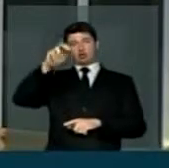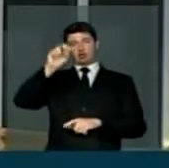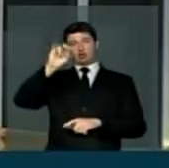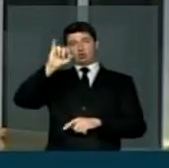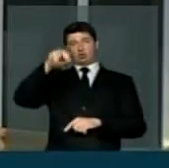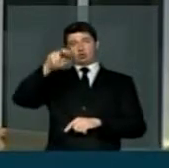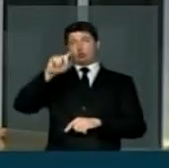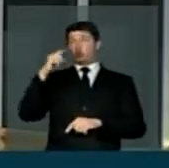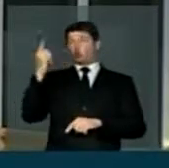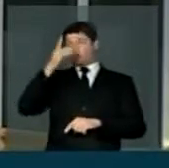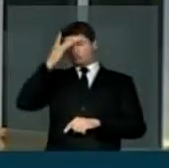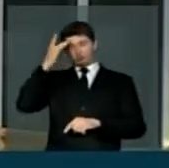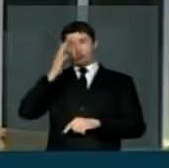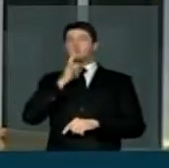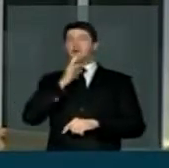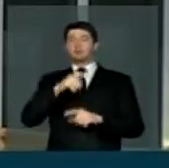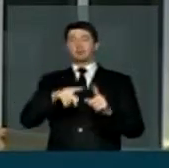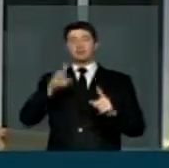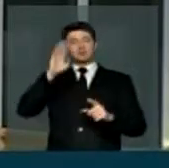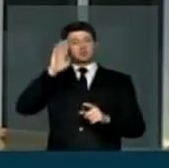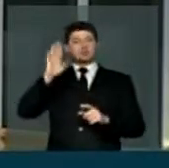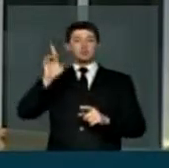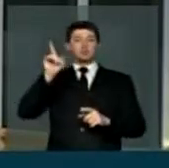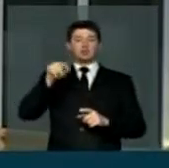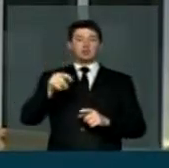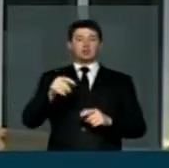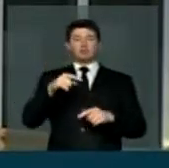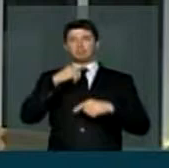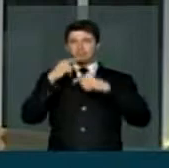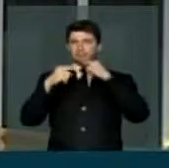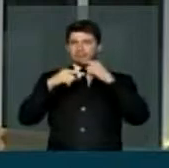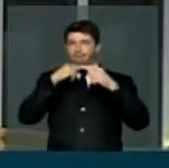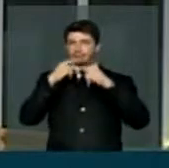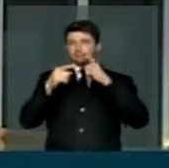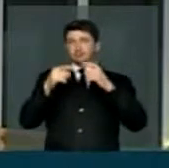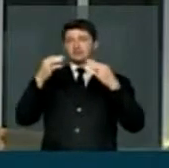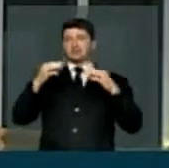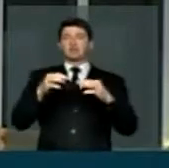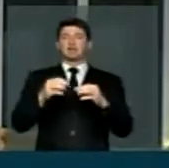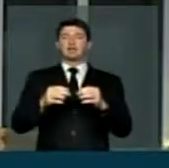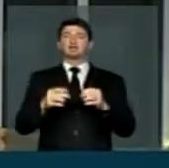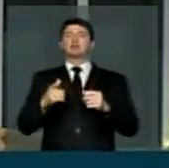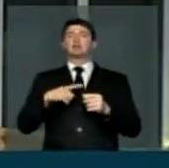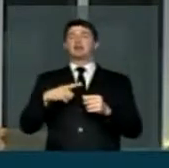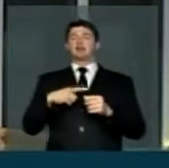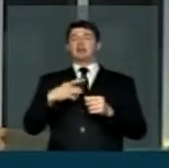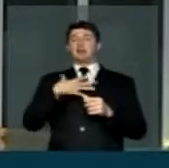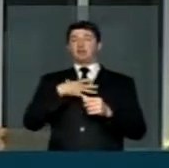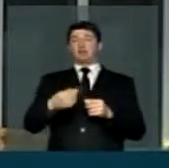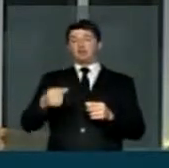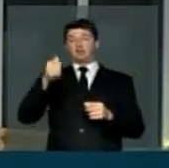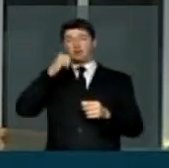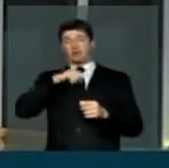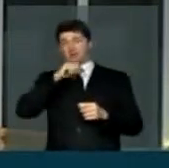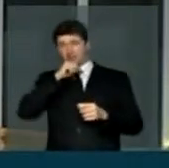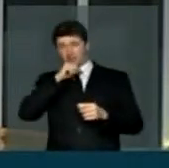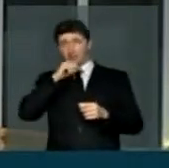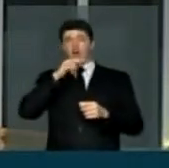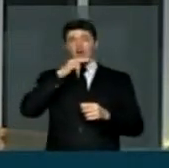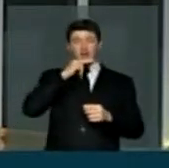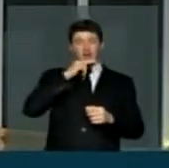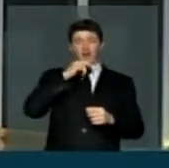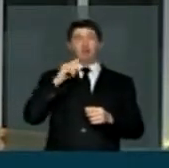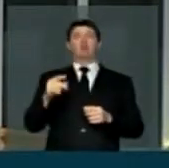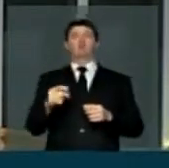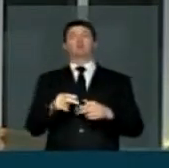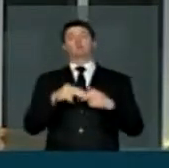conhecido, mas principalmente as incertezas da mãe, da filha, dos netos,